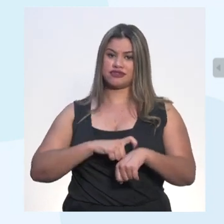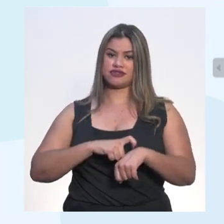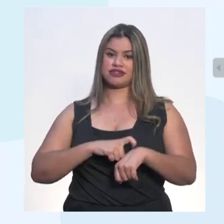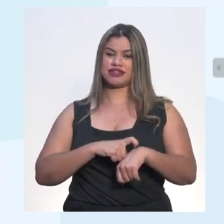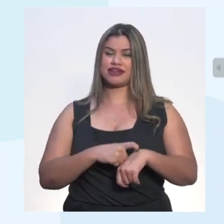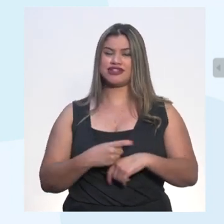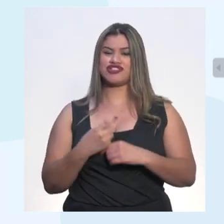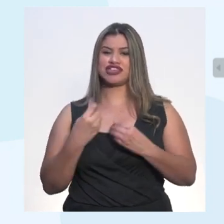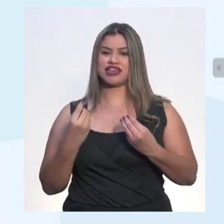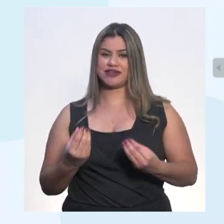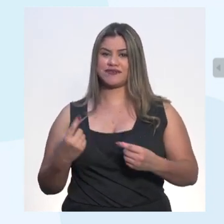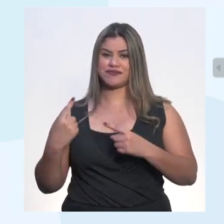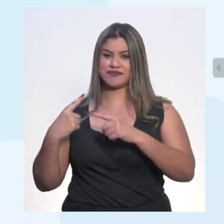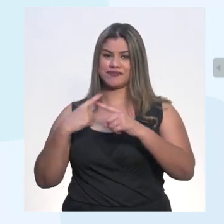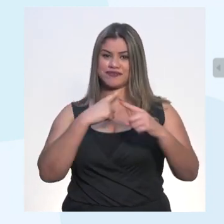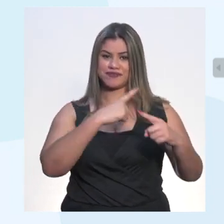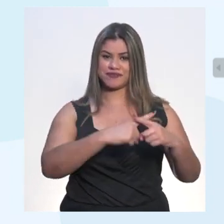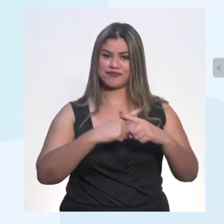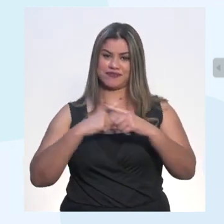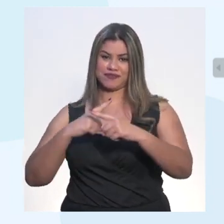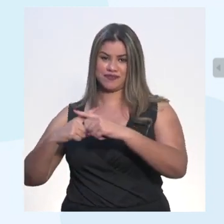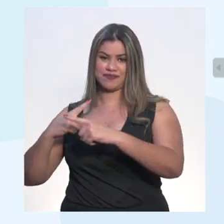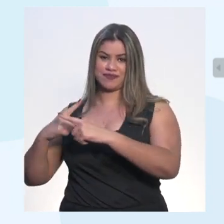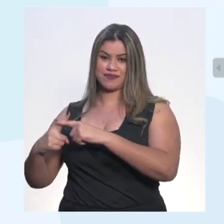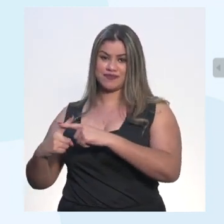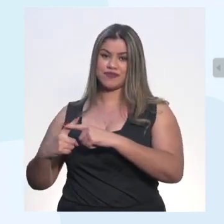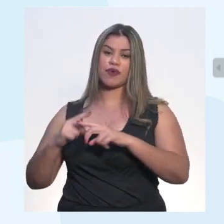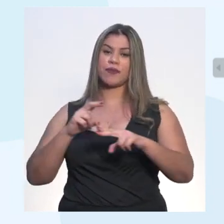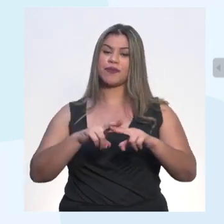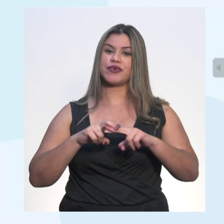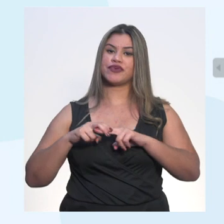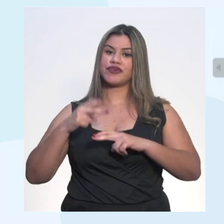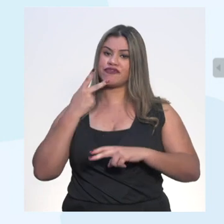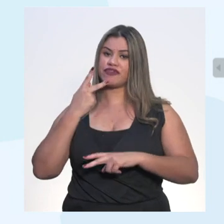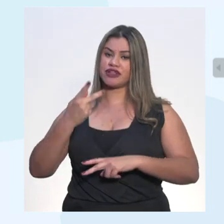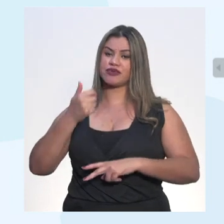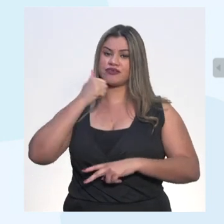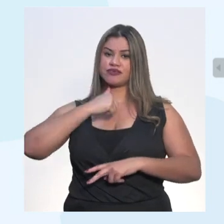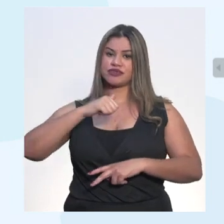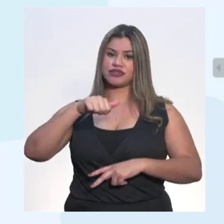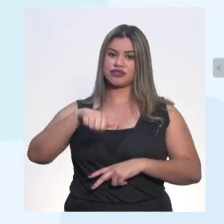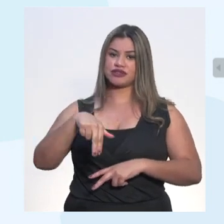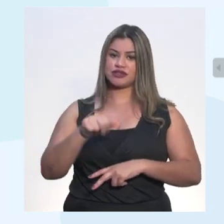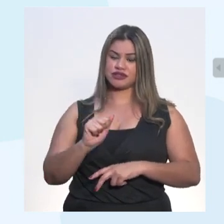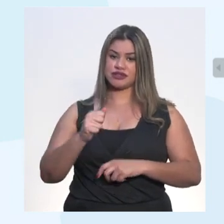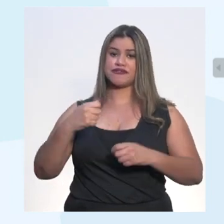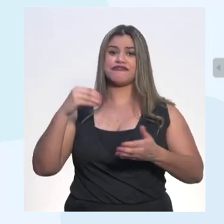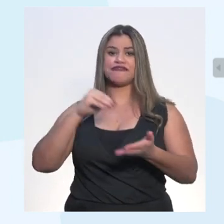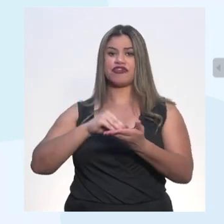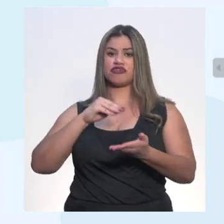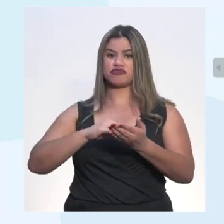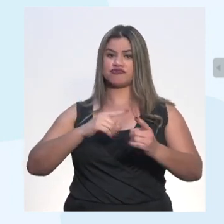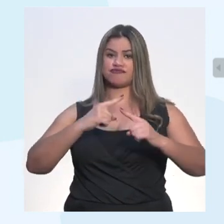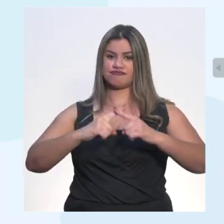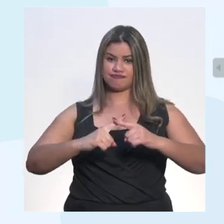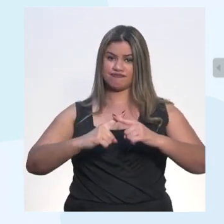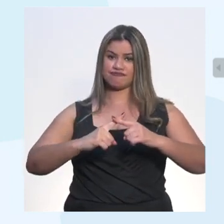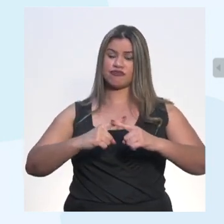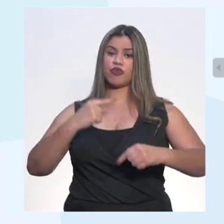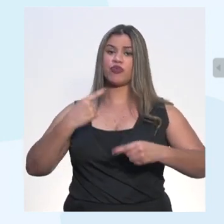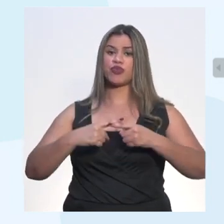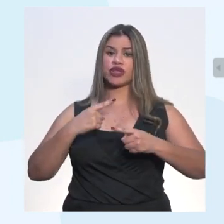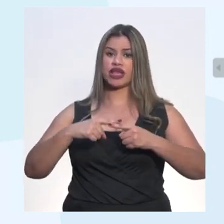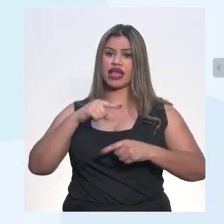ideia, multiplicação. Por isso que eu falei que no caso da Ana Beatriz, ficou faltando uma multiplicação. Por quê?